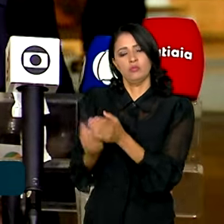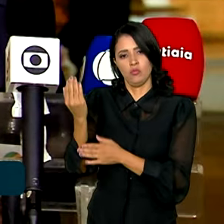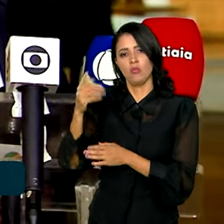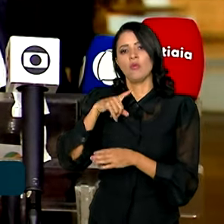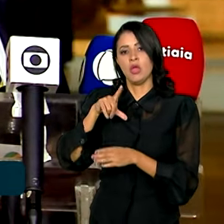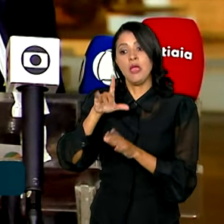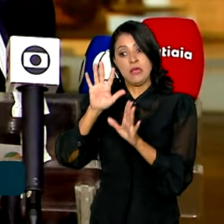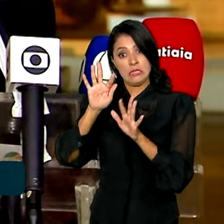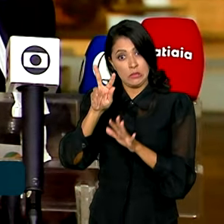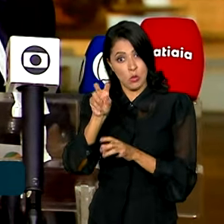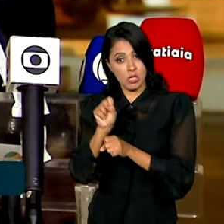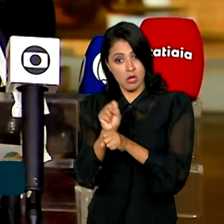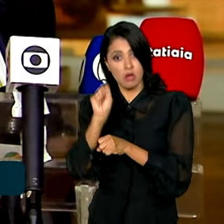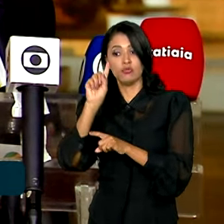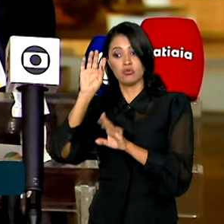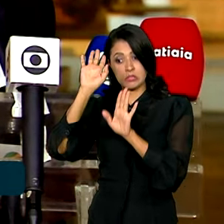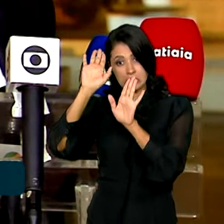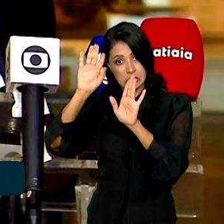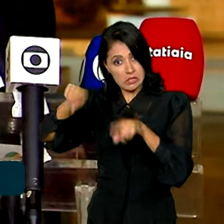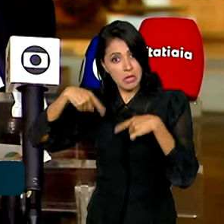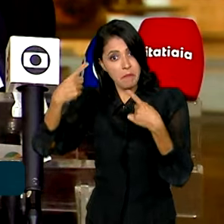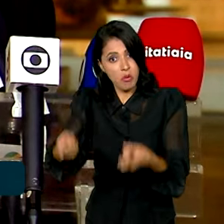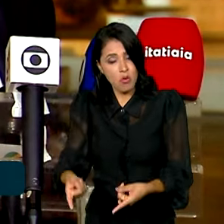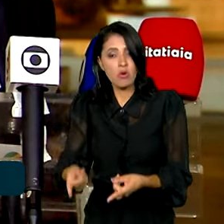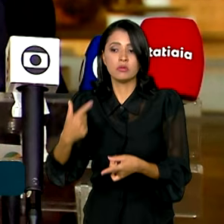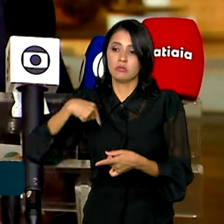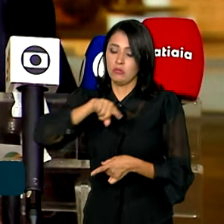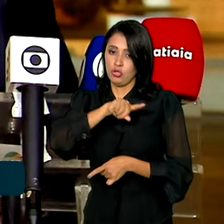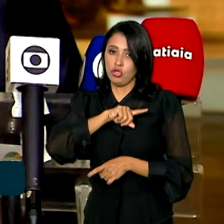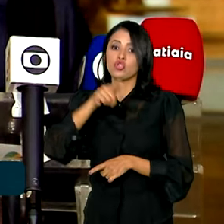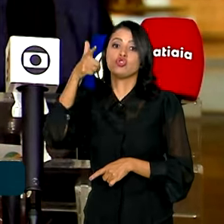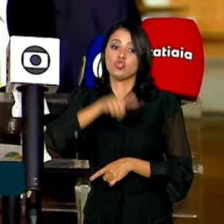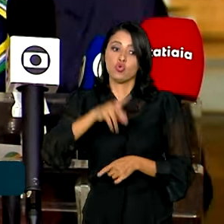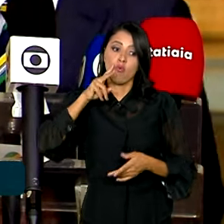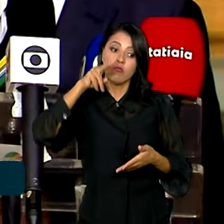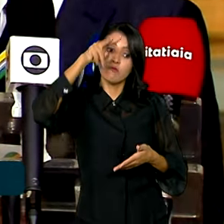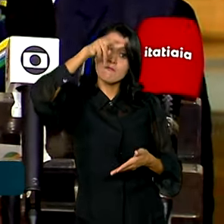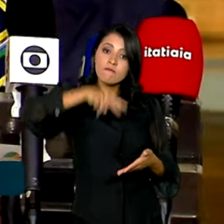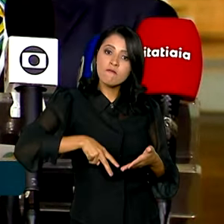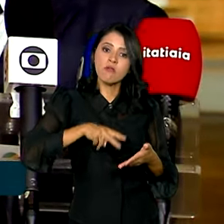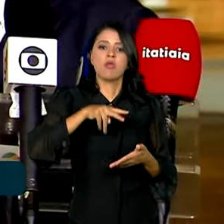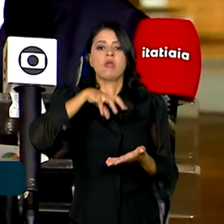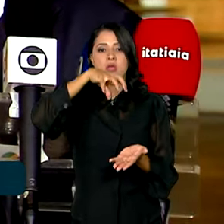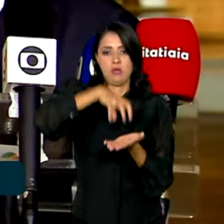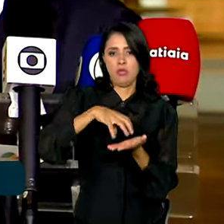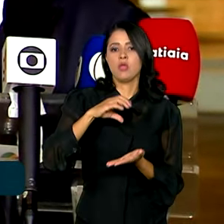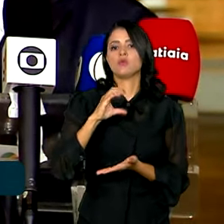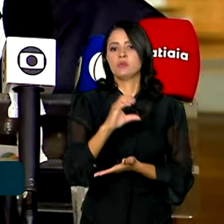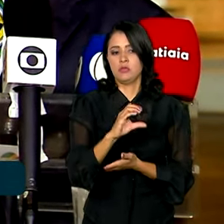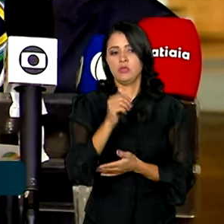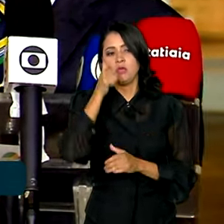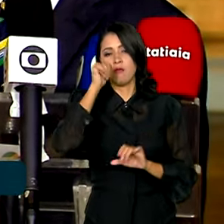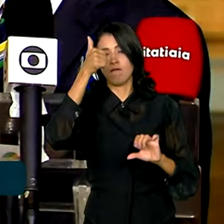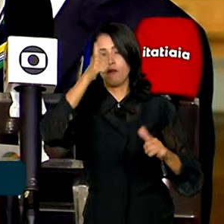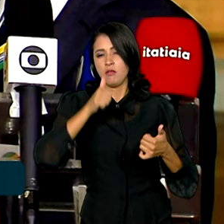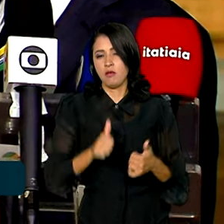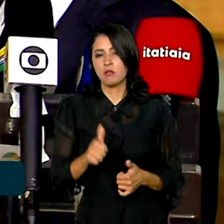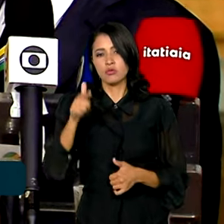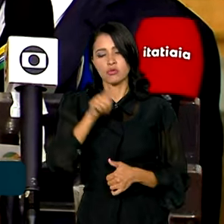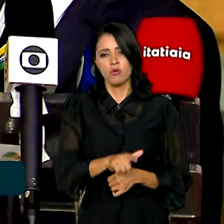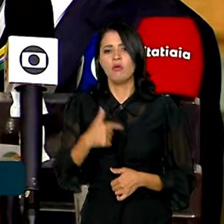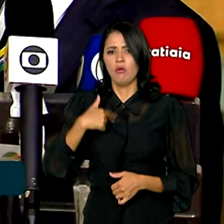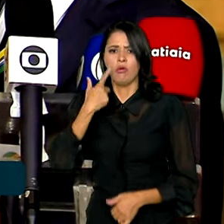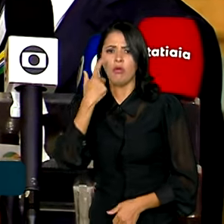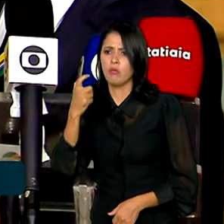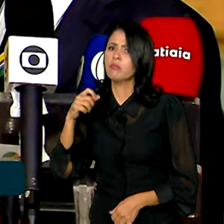50 anos depois, nós iremos fazer uma revisão do anexo C. E eu tenho muito interesse que isso seja